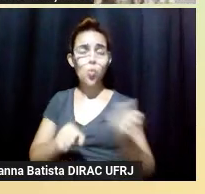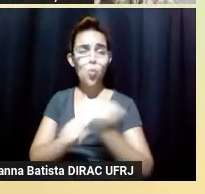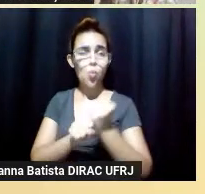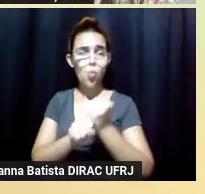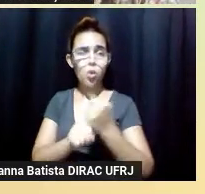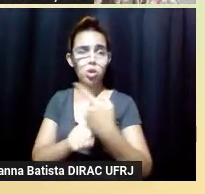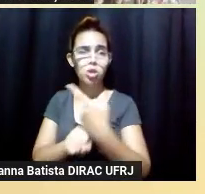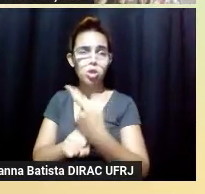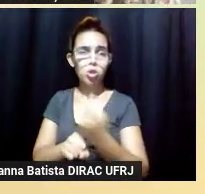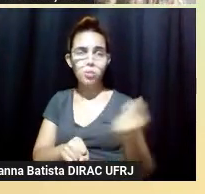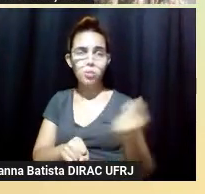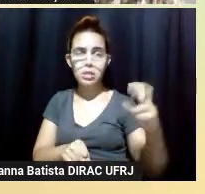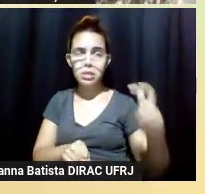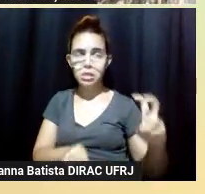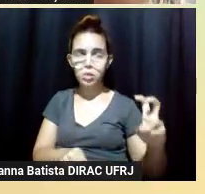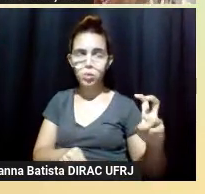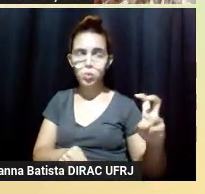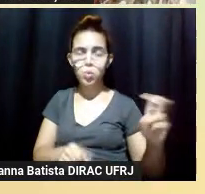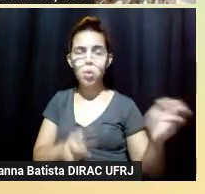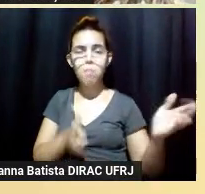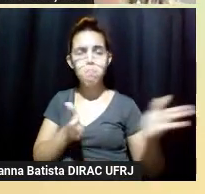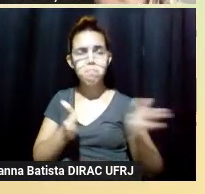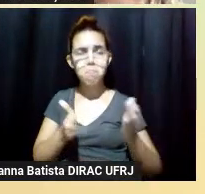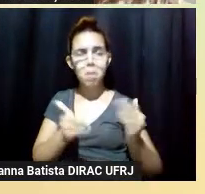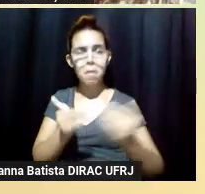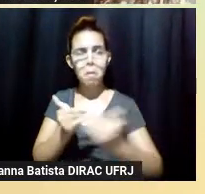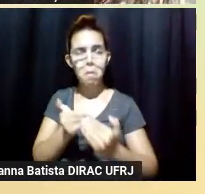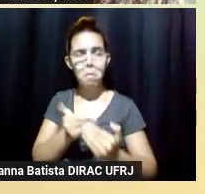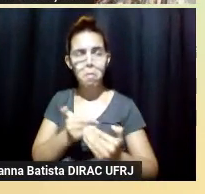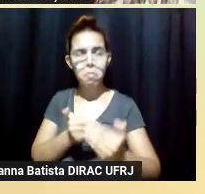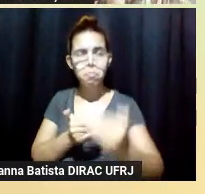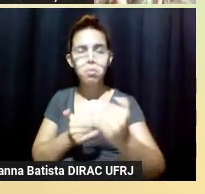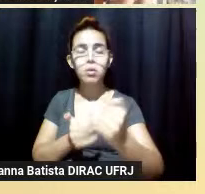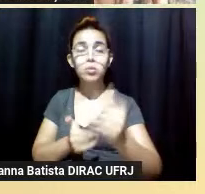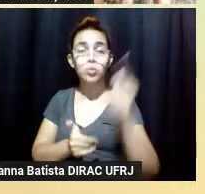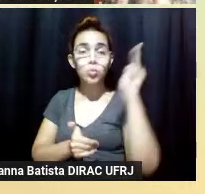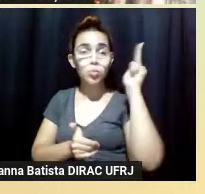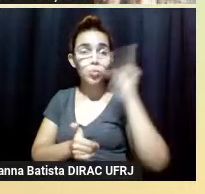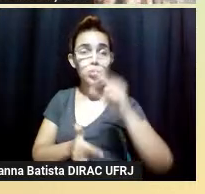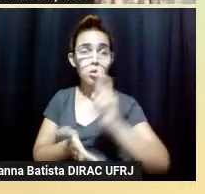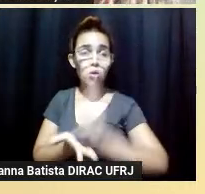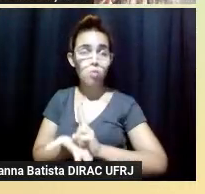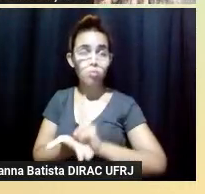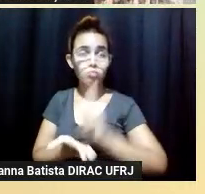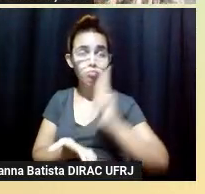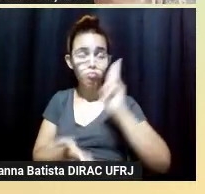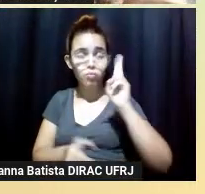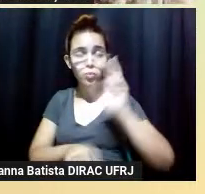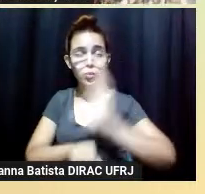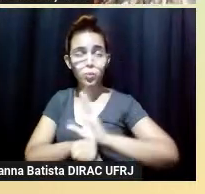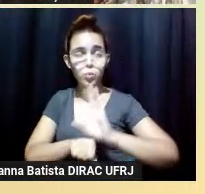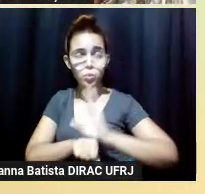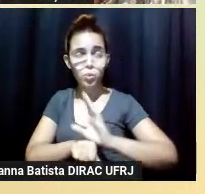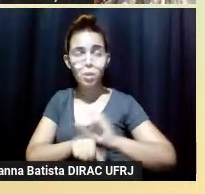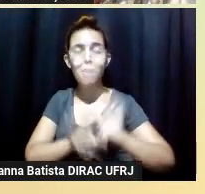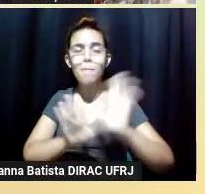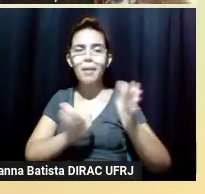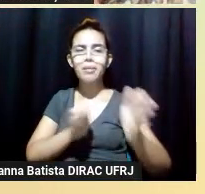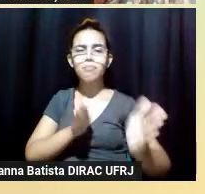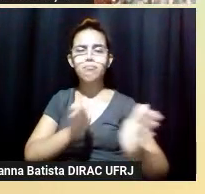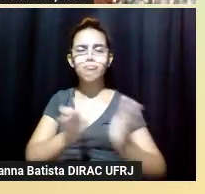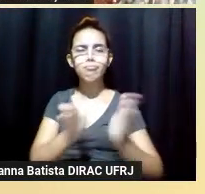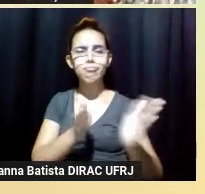2016, eu consigo fazer alguns cursos, algumas pós-graduações, mas nesse intervalo eu tenho os meus três filhos,